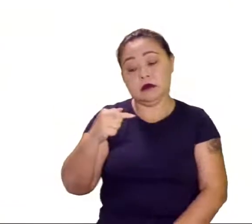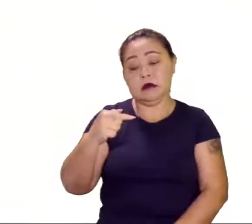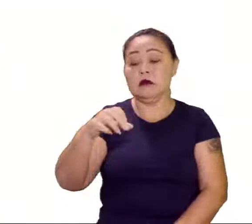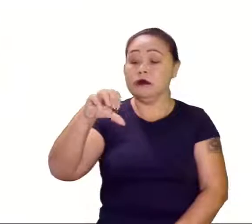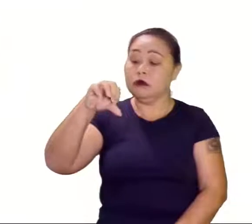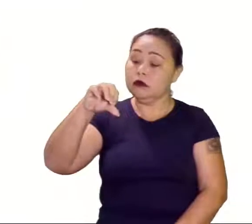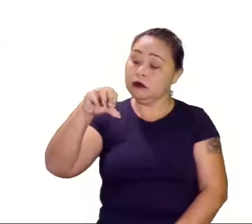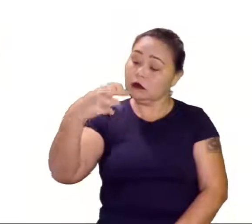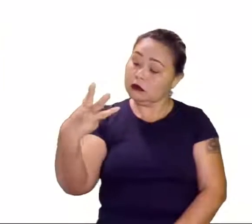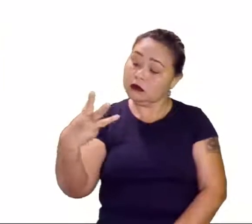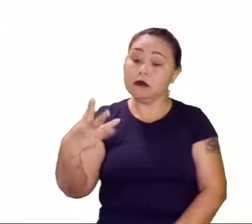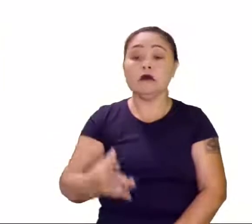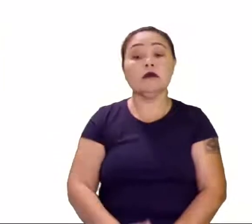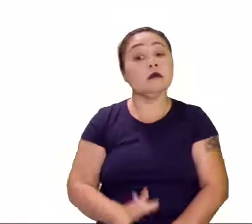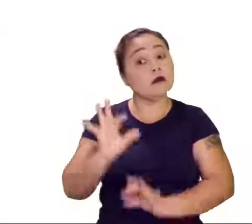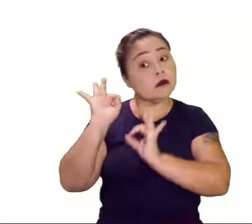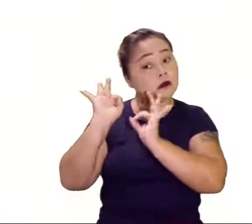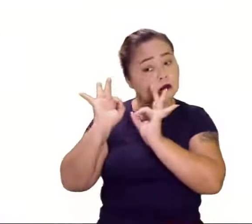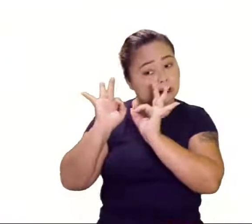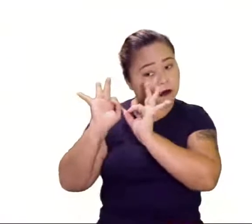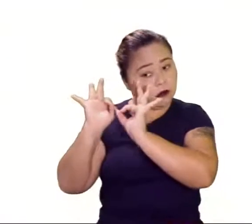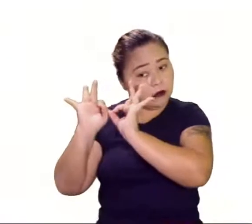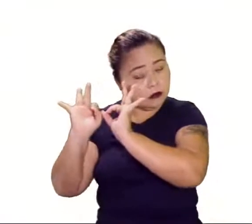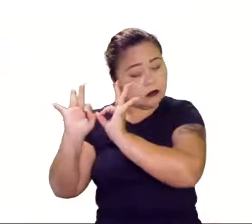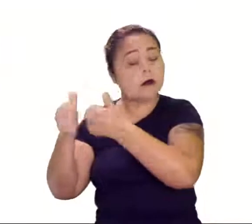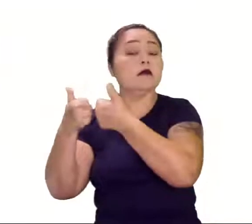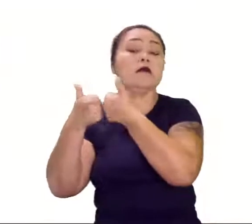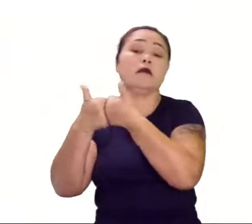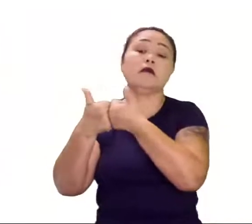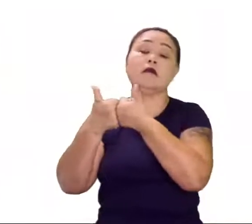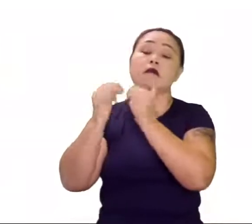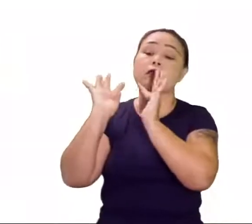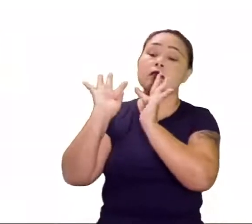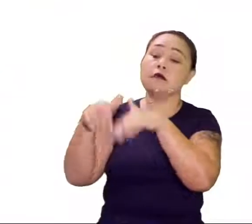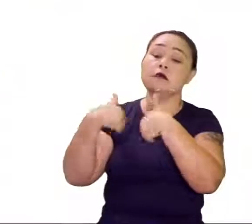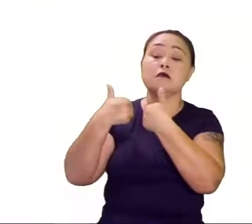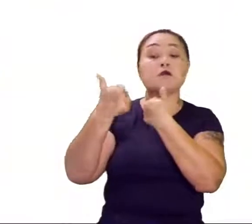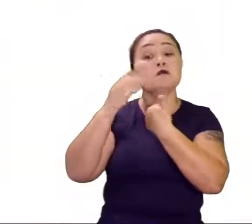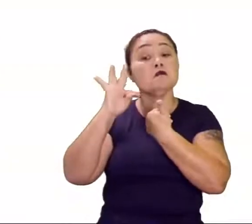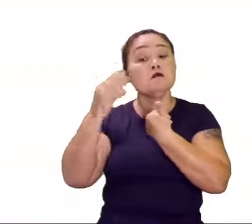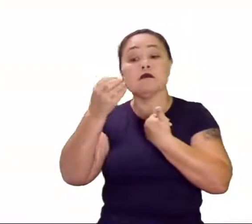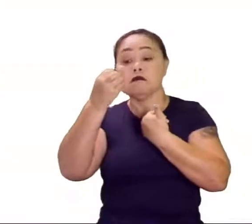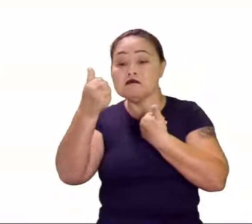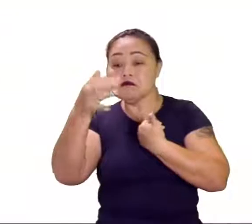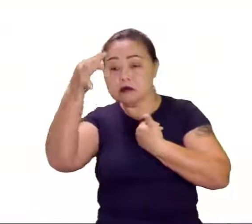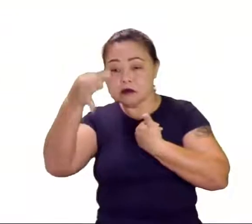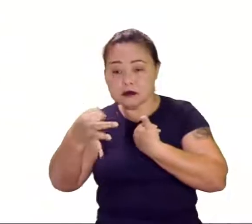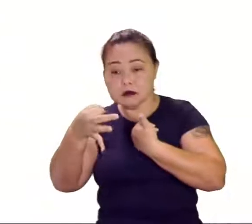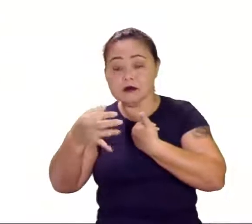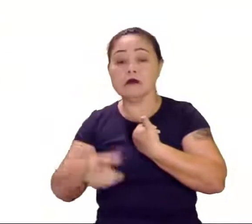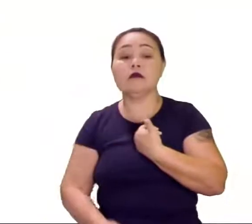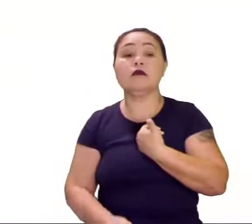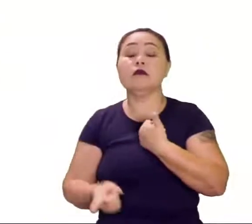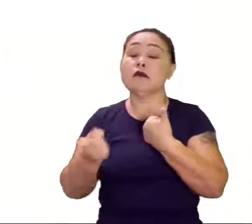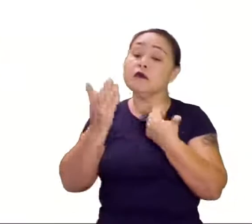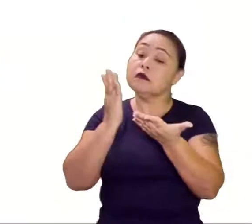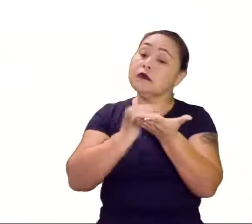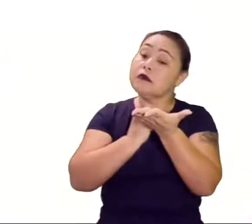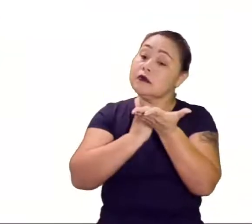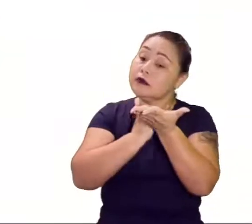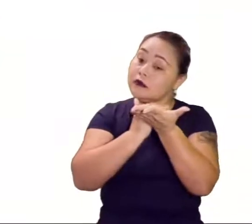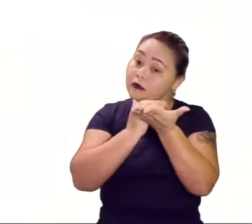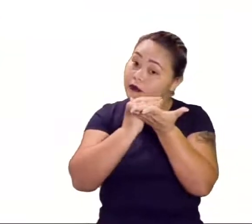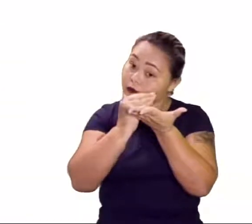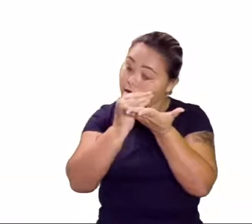7. 93. Deu certo? Chegou no Certo. final, então tá tudo bem, tá correto. Saímos do começo e chegamos no